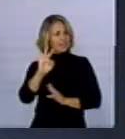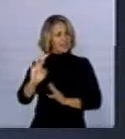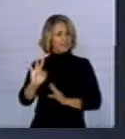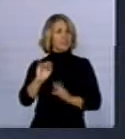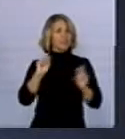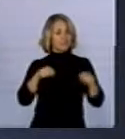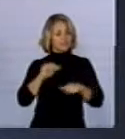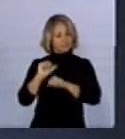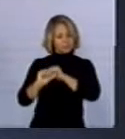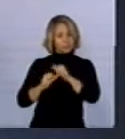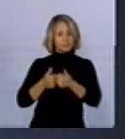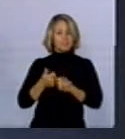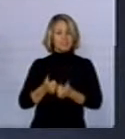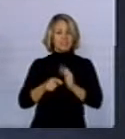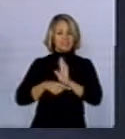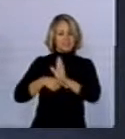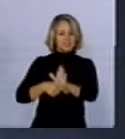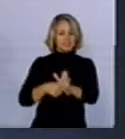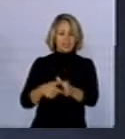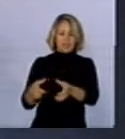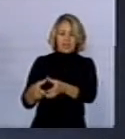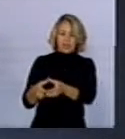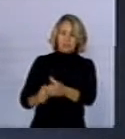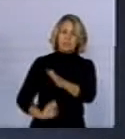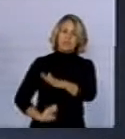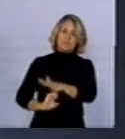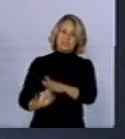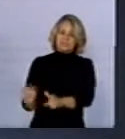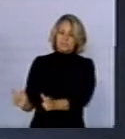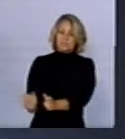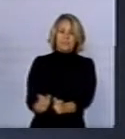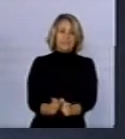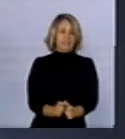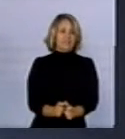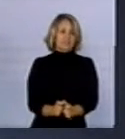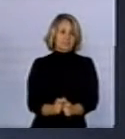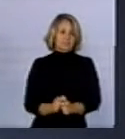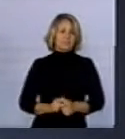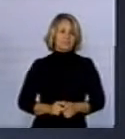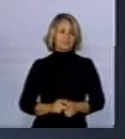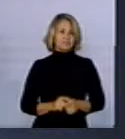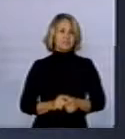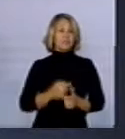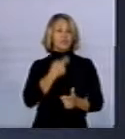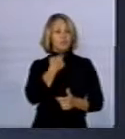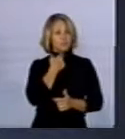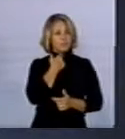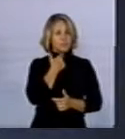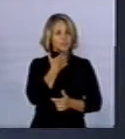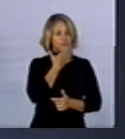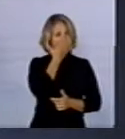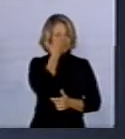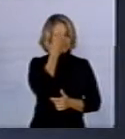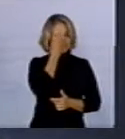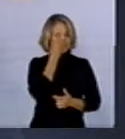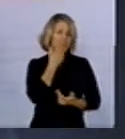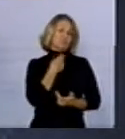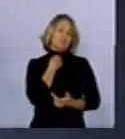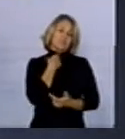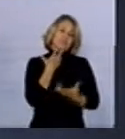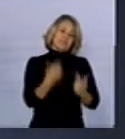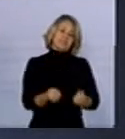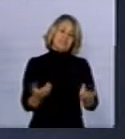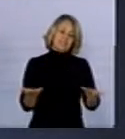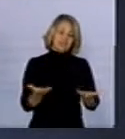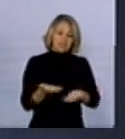é, virá em favor das minorias quando o julgamento da ação direta de inconstitucionalidade. O que não se pode permitir é tratar todo